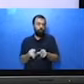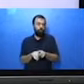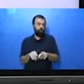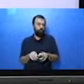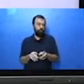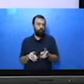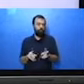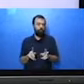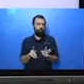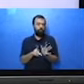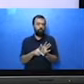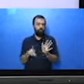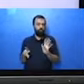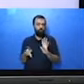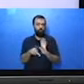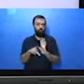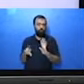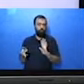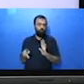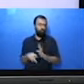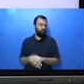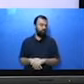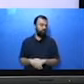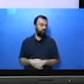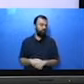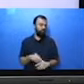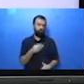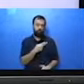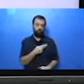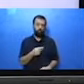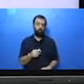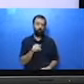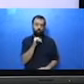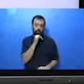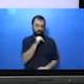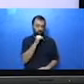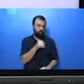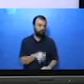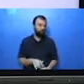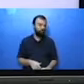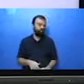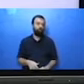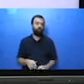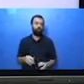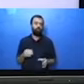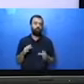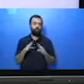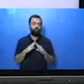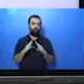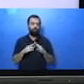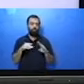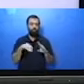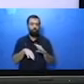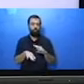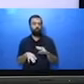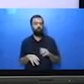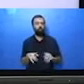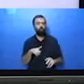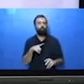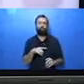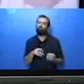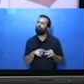Olha os exemplos. E como eu falei, né, dentro de casa nós temos várias formas geométricas.